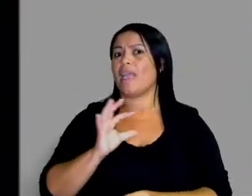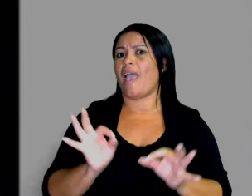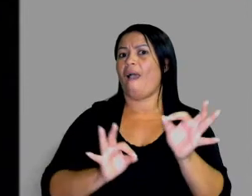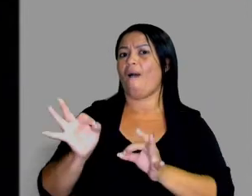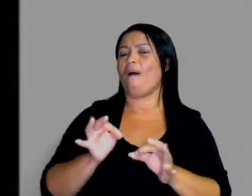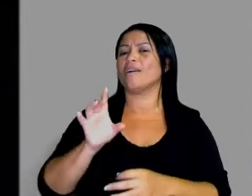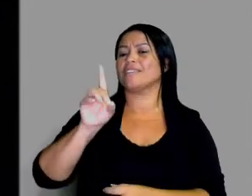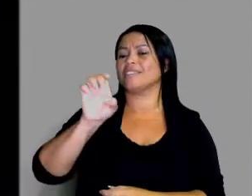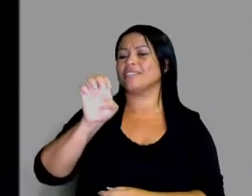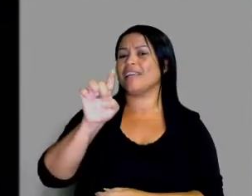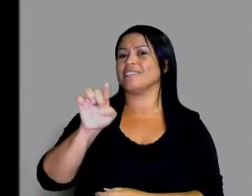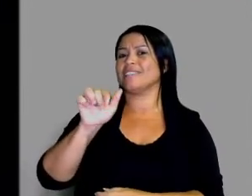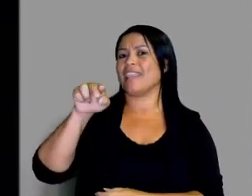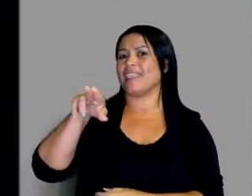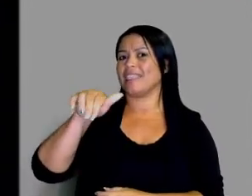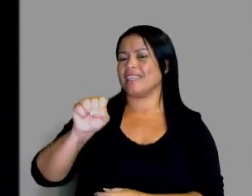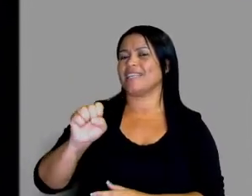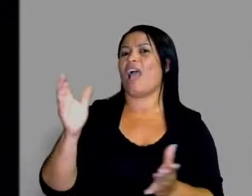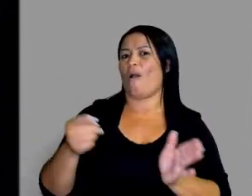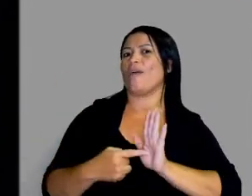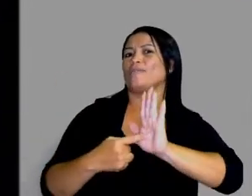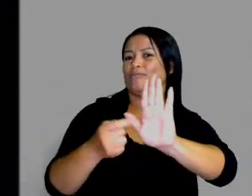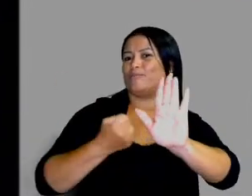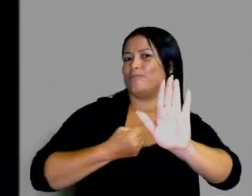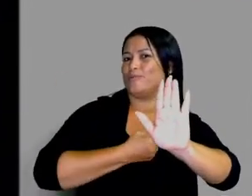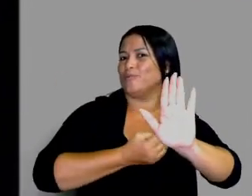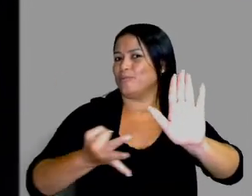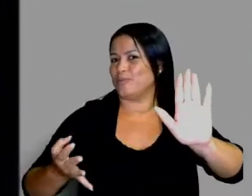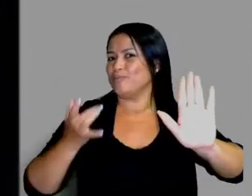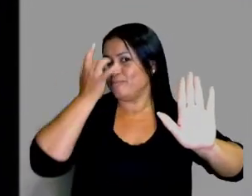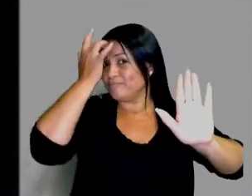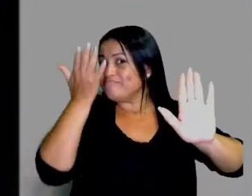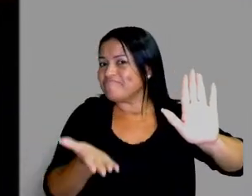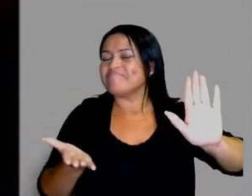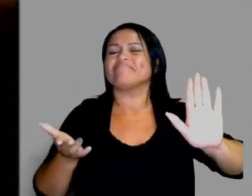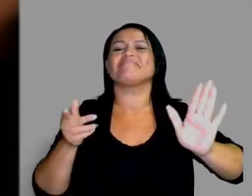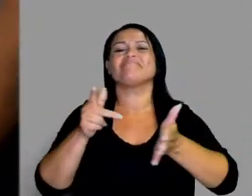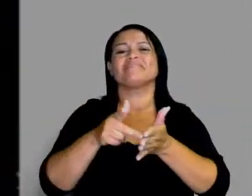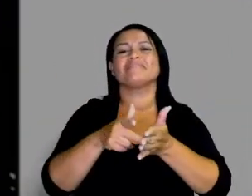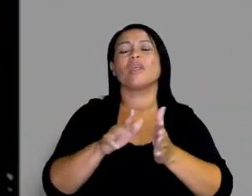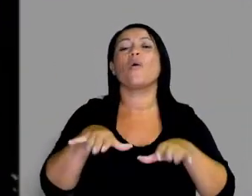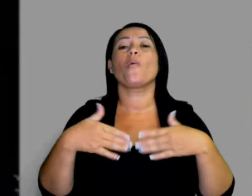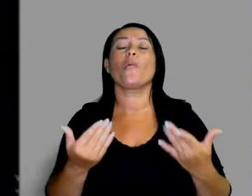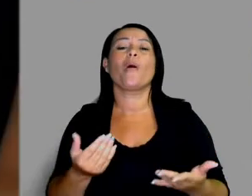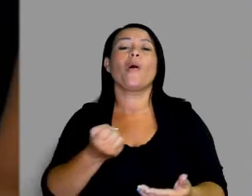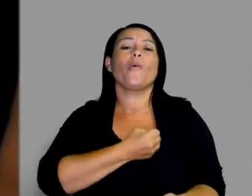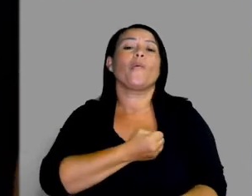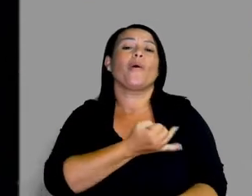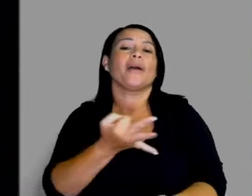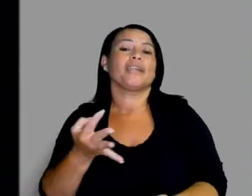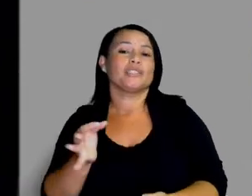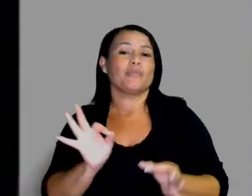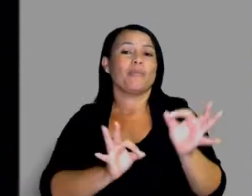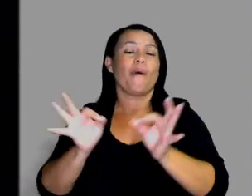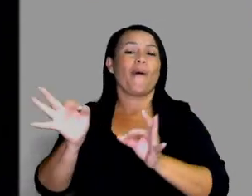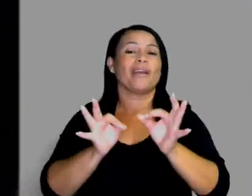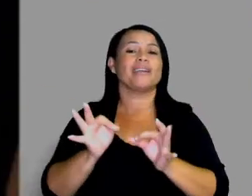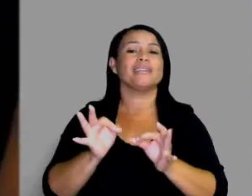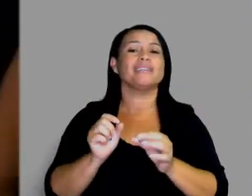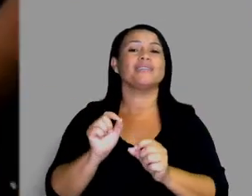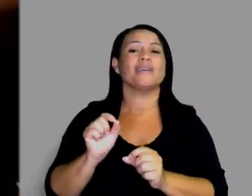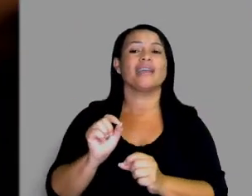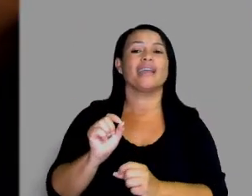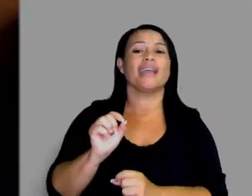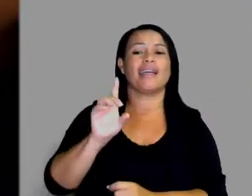Agora, com os números dispostos aqui, ficou mais fácil, não foi? Então, vamos ver aí. Qual algarismo ocupa a ordem de